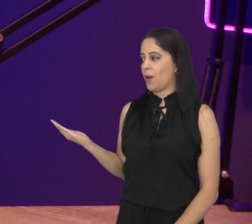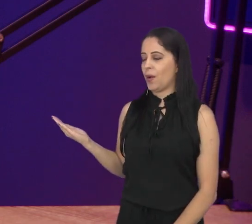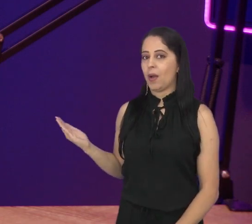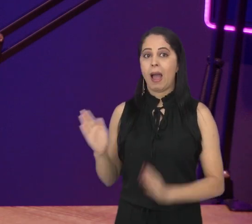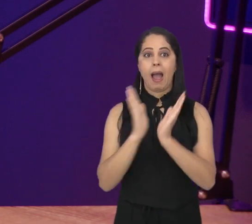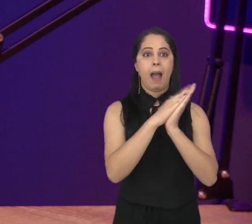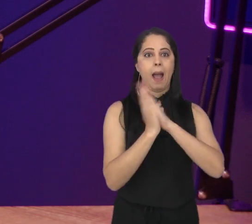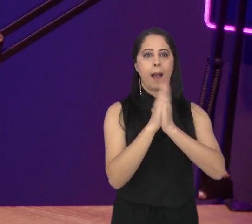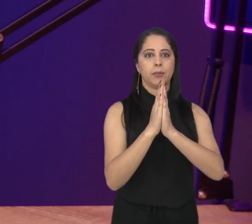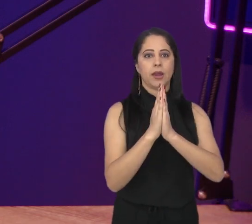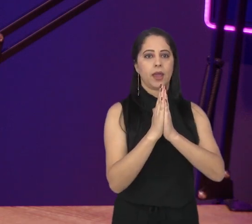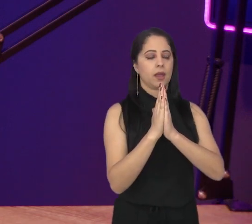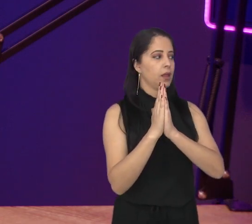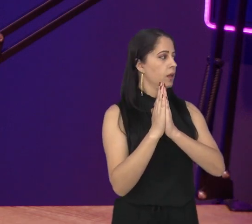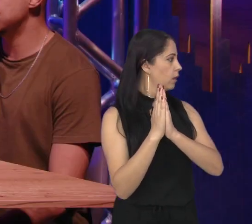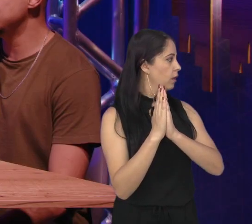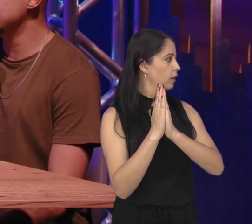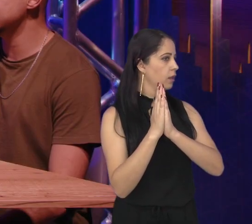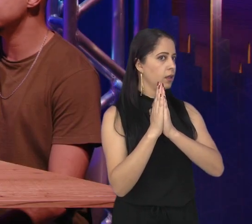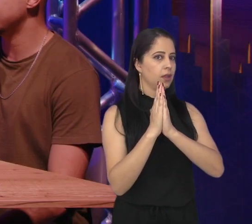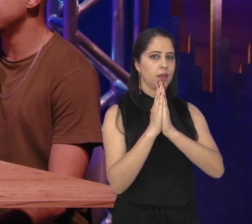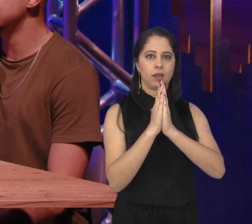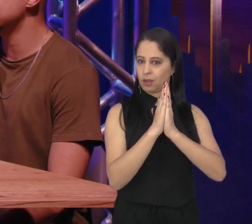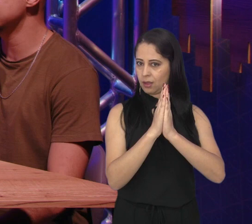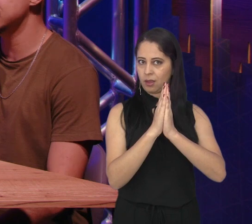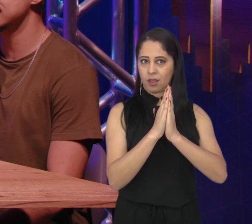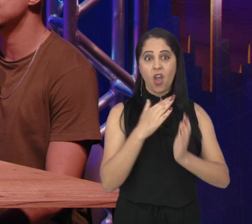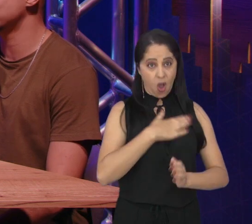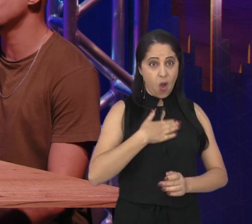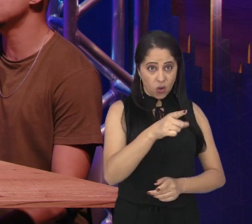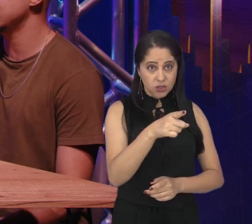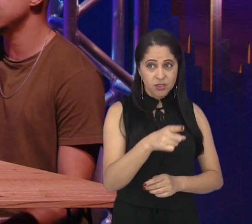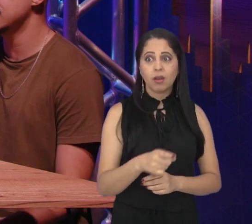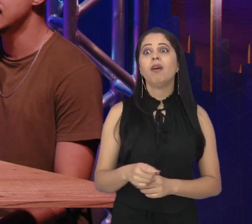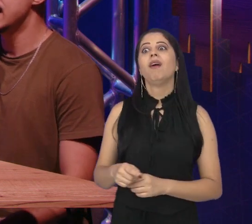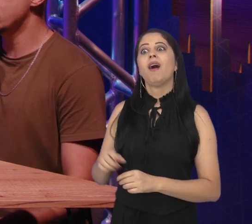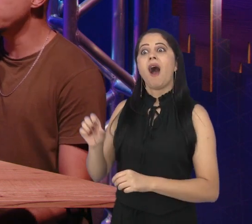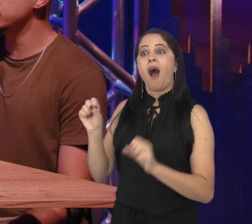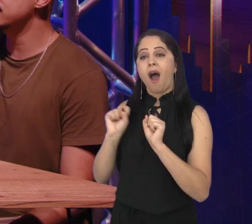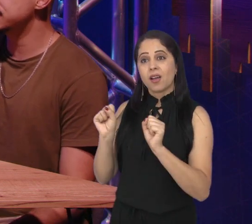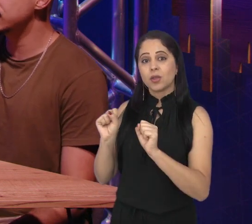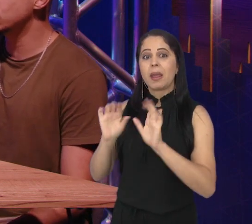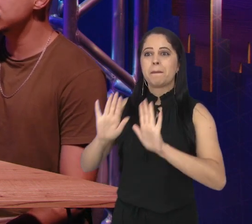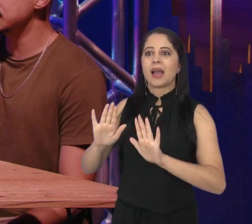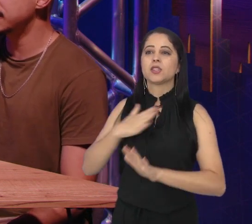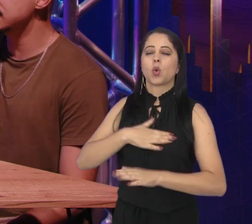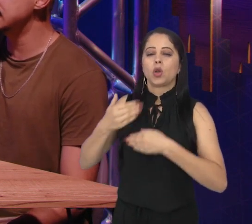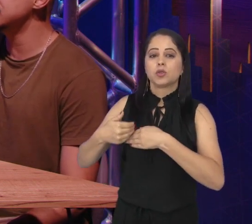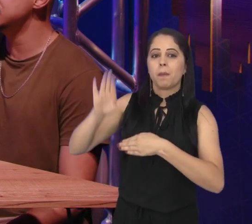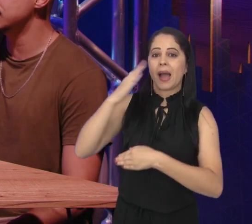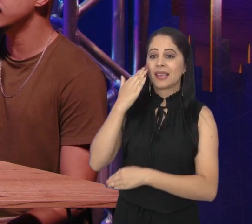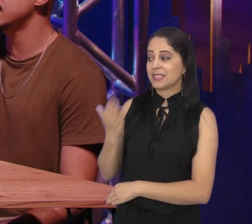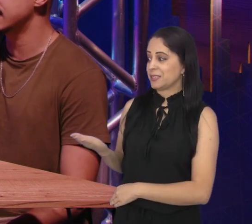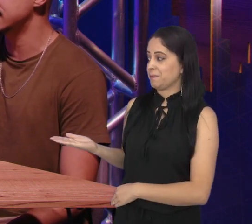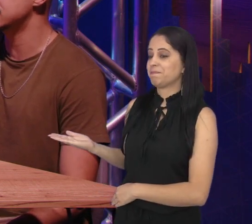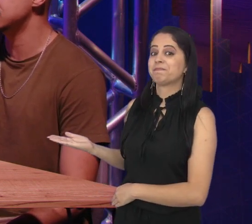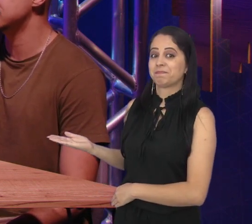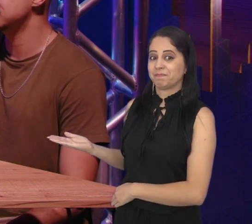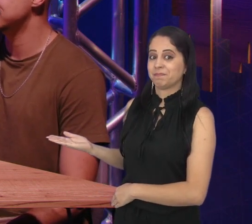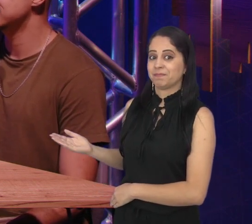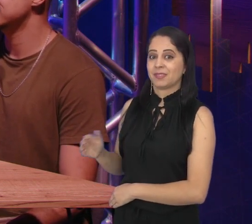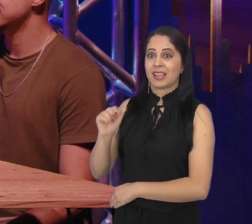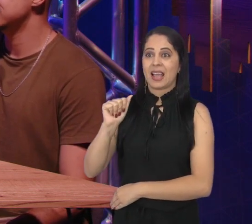exemplo, Round Six. Você assistiu, Samuel? Assisti, pra caramba. Gostou? Gostei. Gostou? Eu gostei mais de Alice in